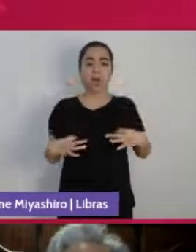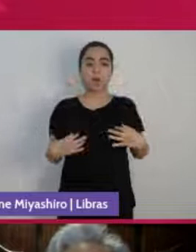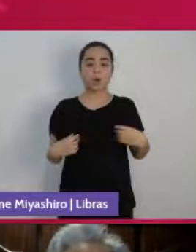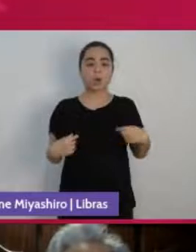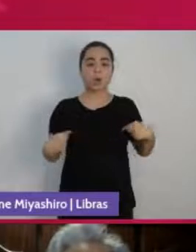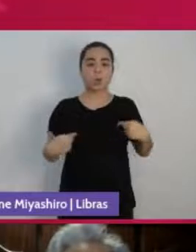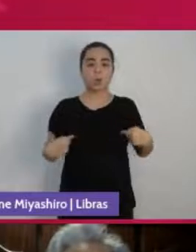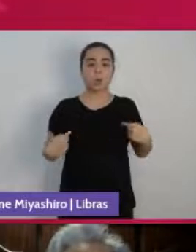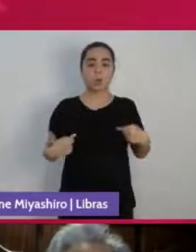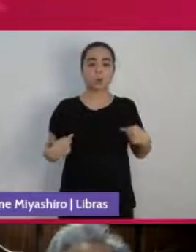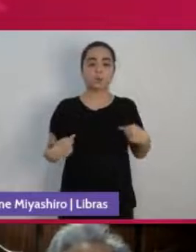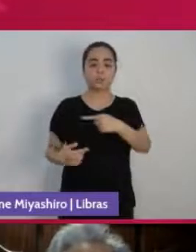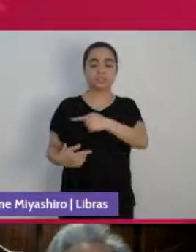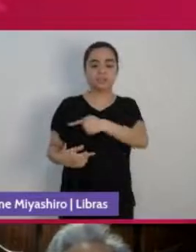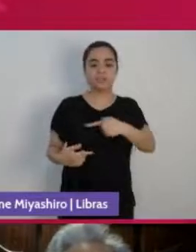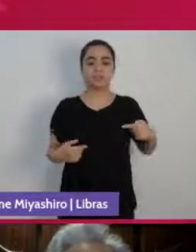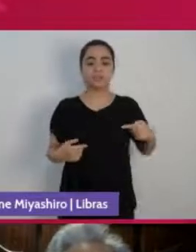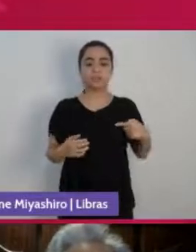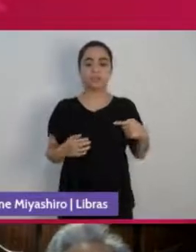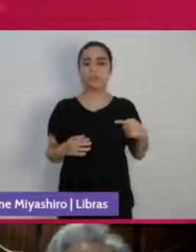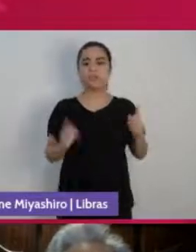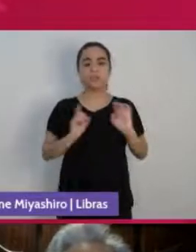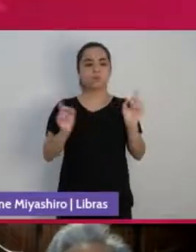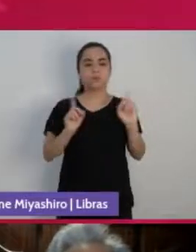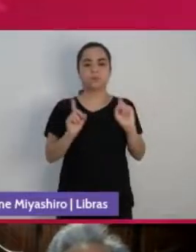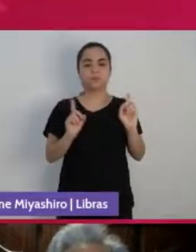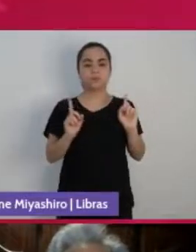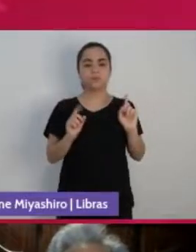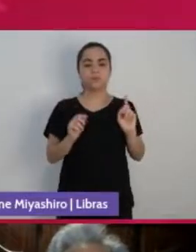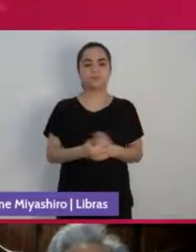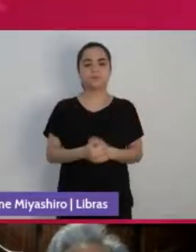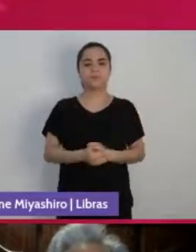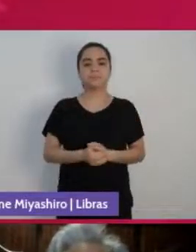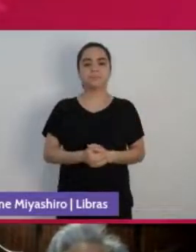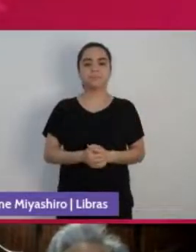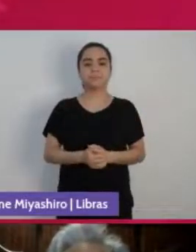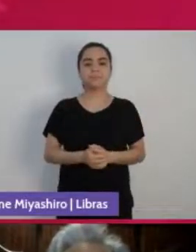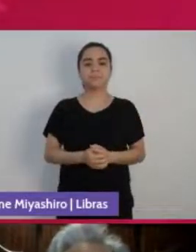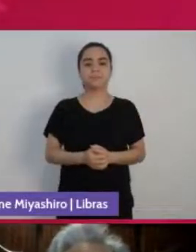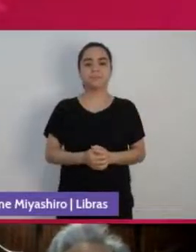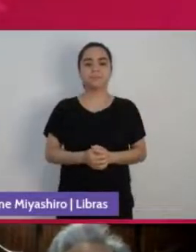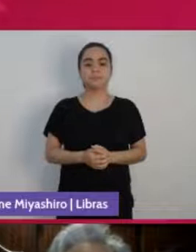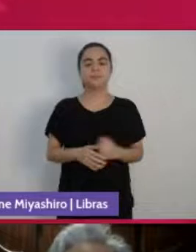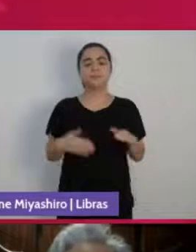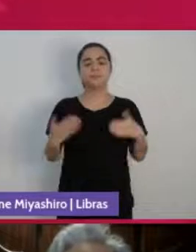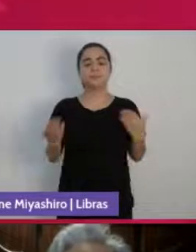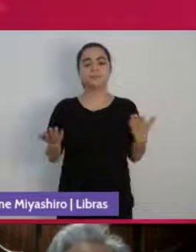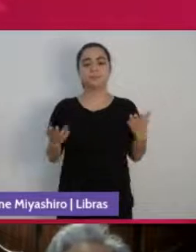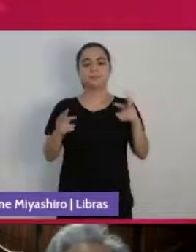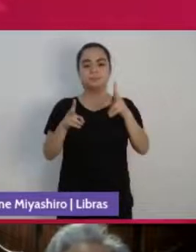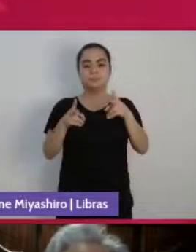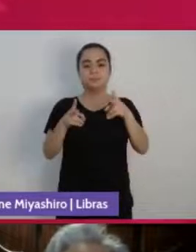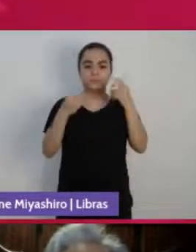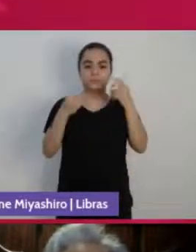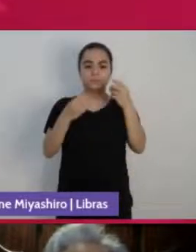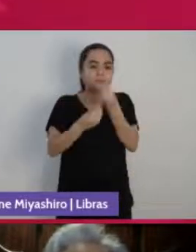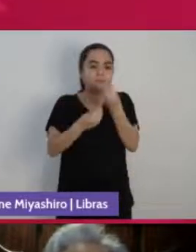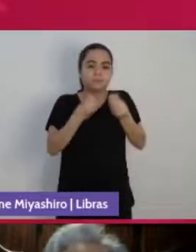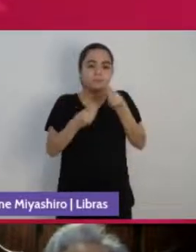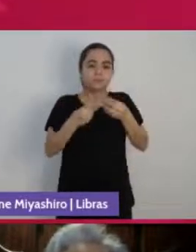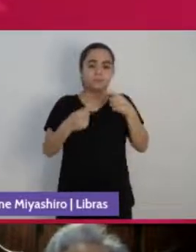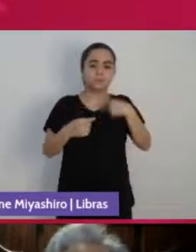do filme? Não, não está no centro do filme. Então, olha o quanto que eu vejo da